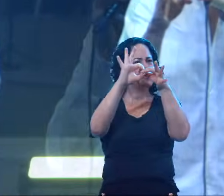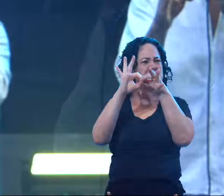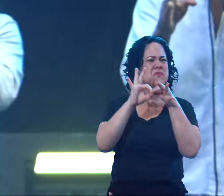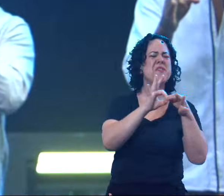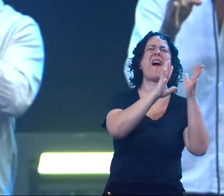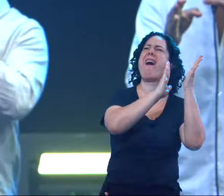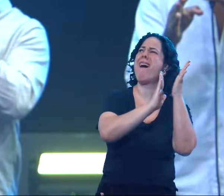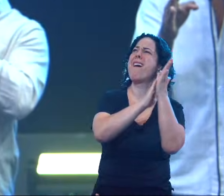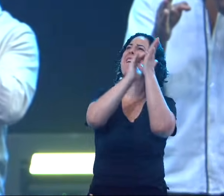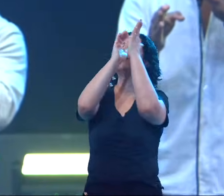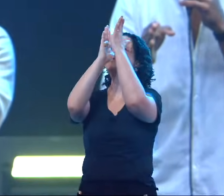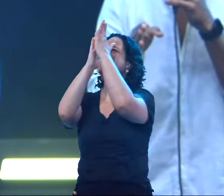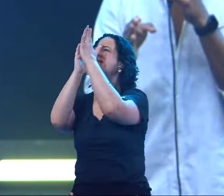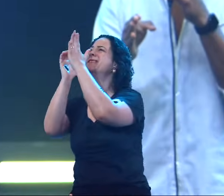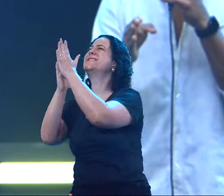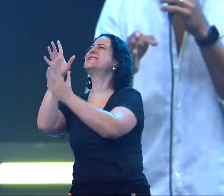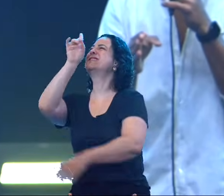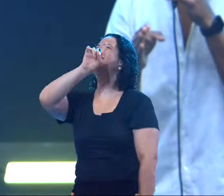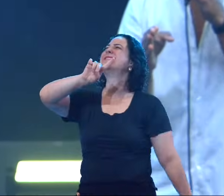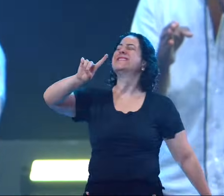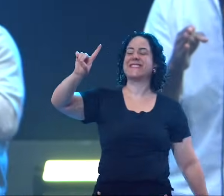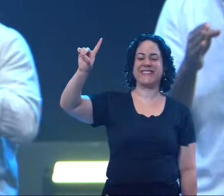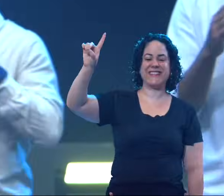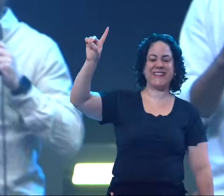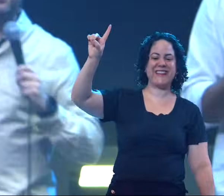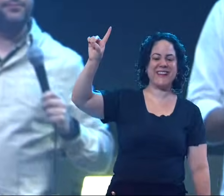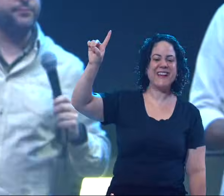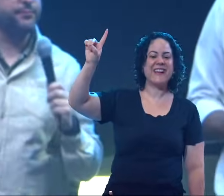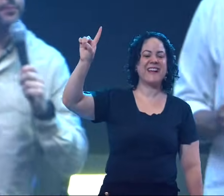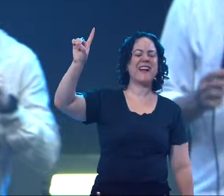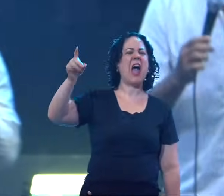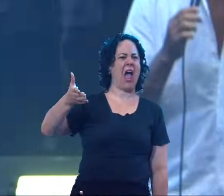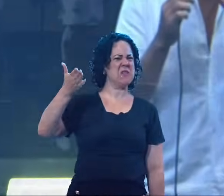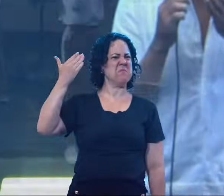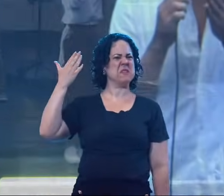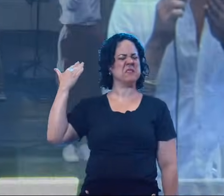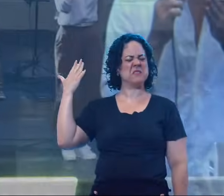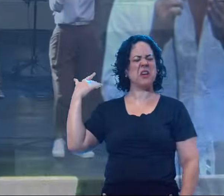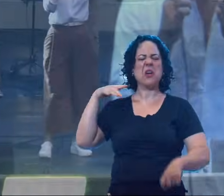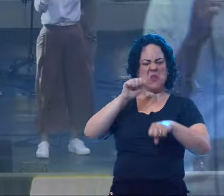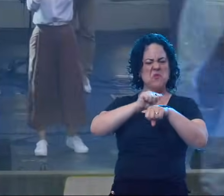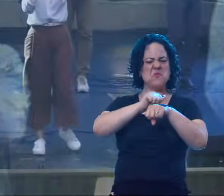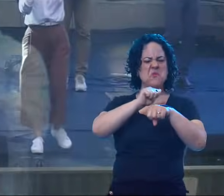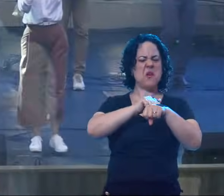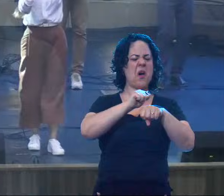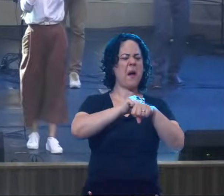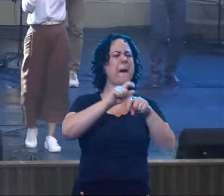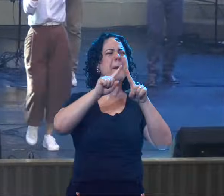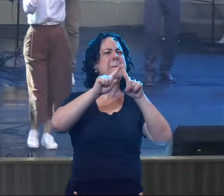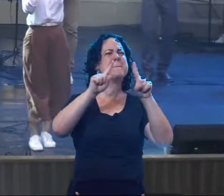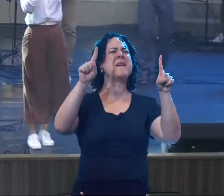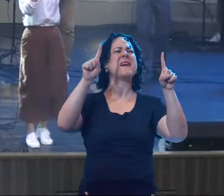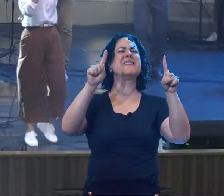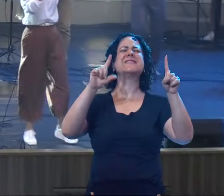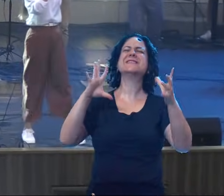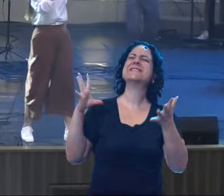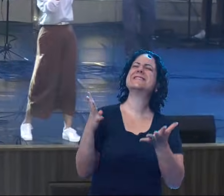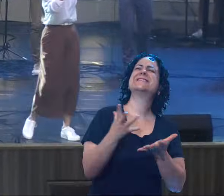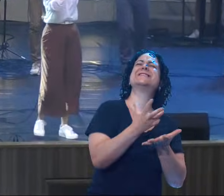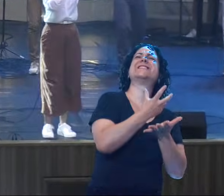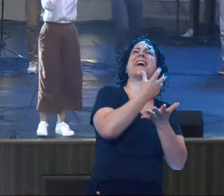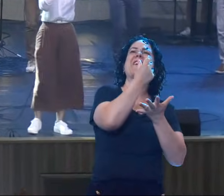vamos louvar ao Senhor nessa noite. Cante isso. Nós fomos pobres, mas